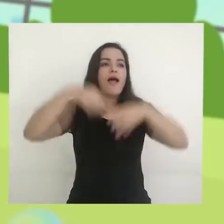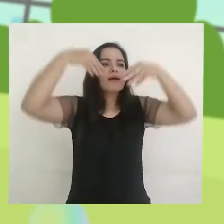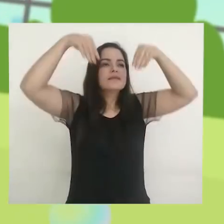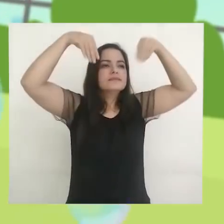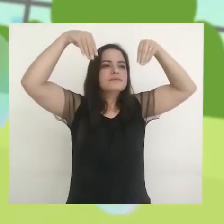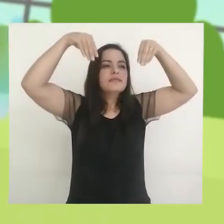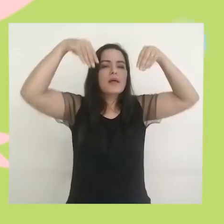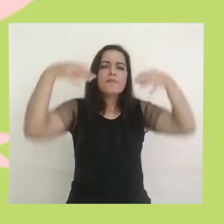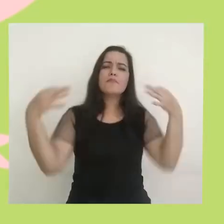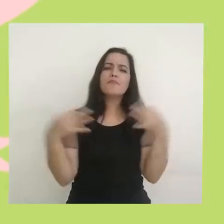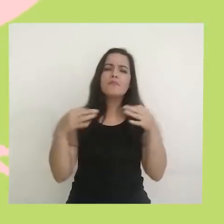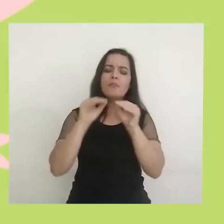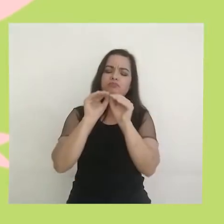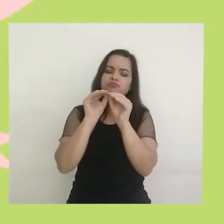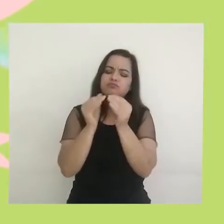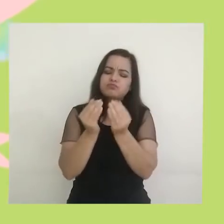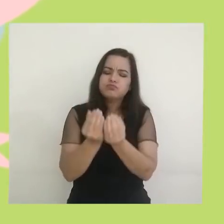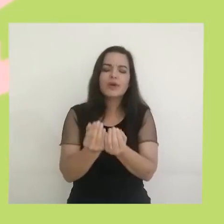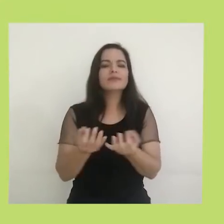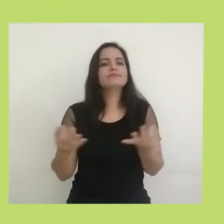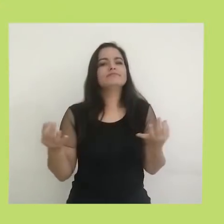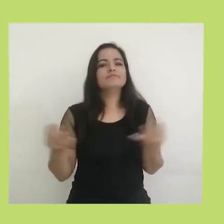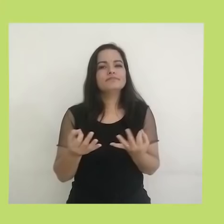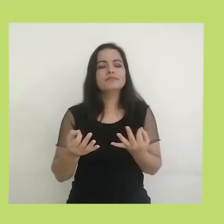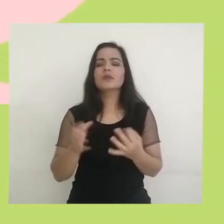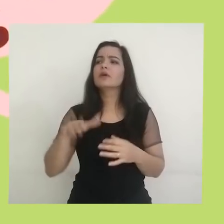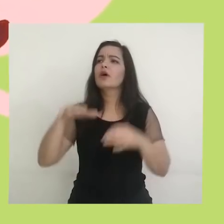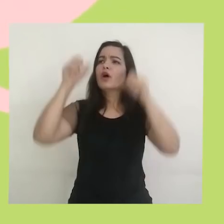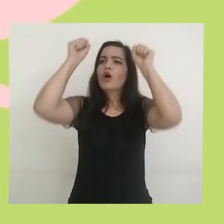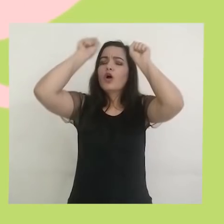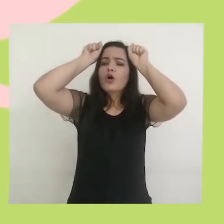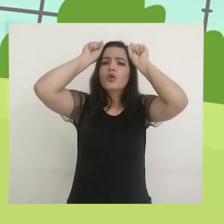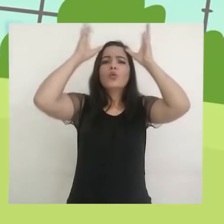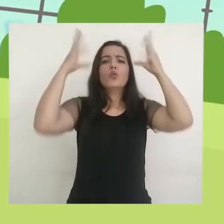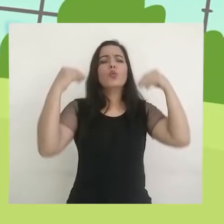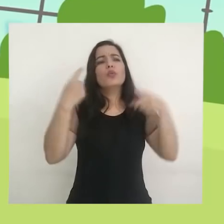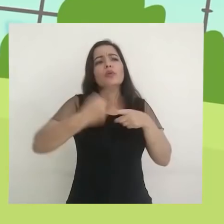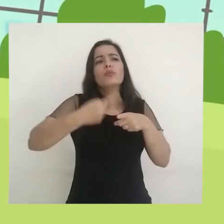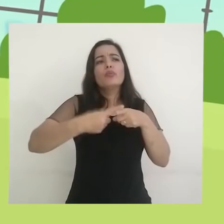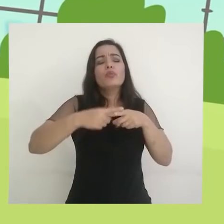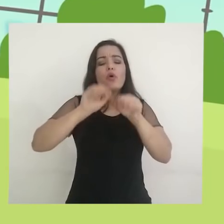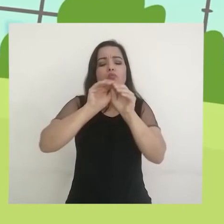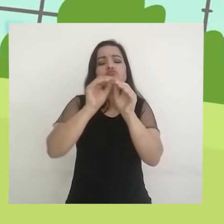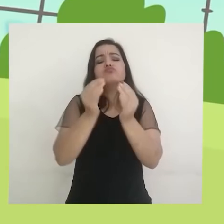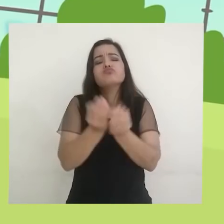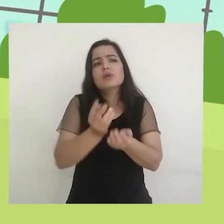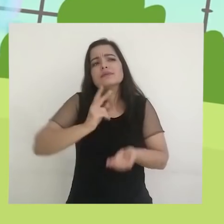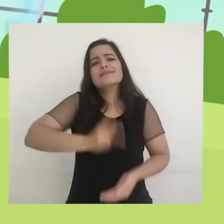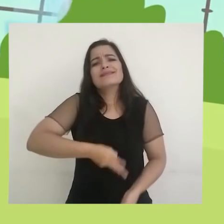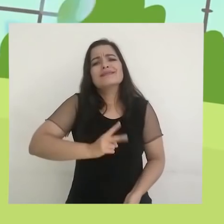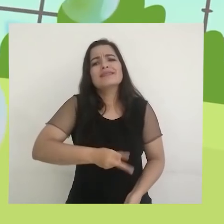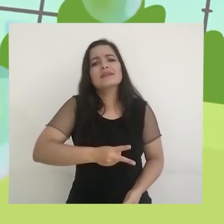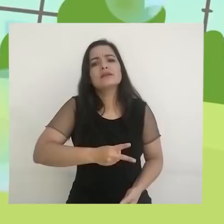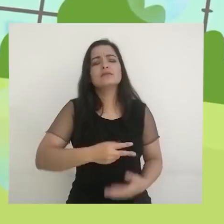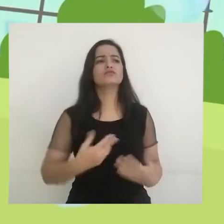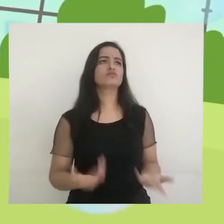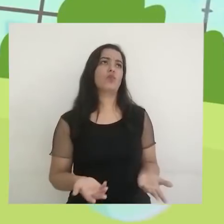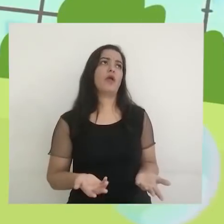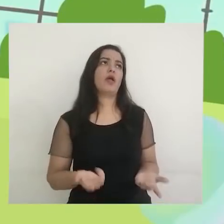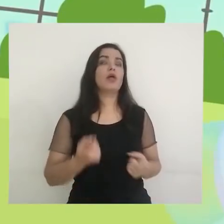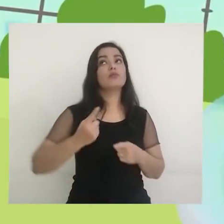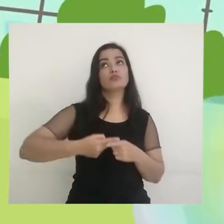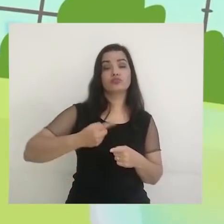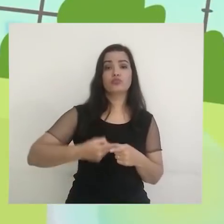perfeitas e redondinhas. Luna, por que elas são redondas? Ué, porque